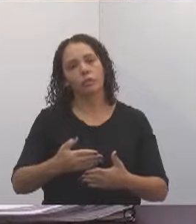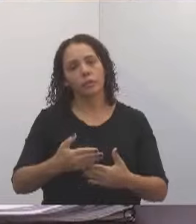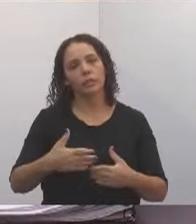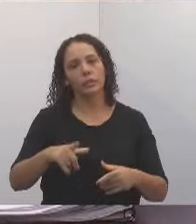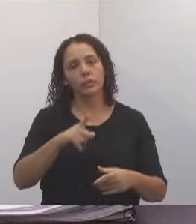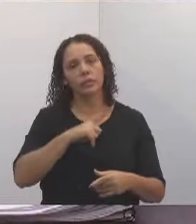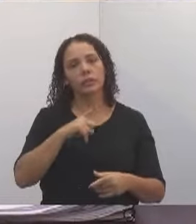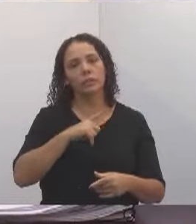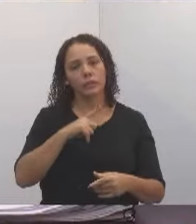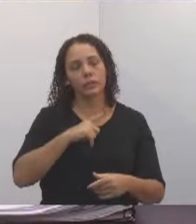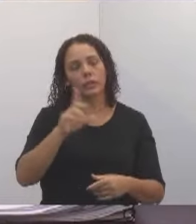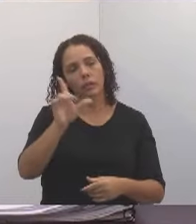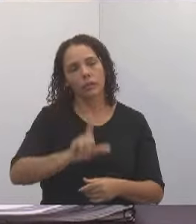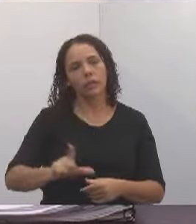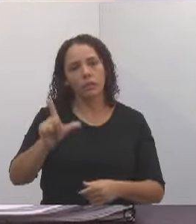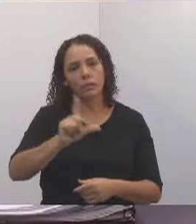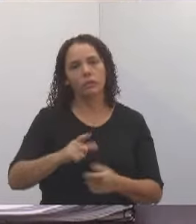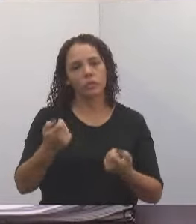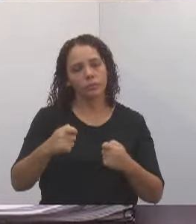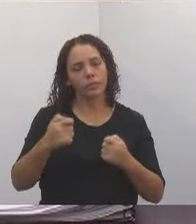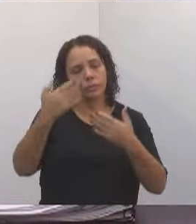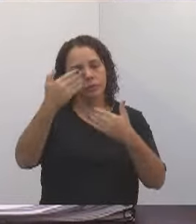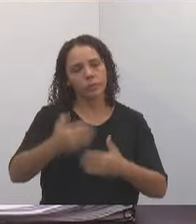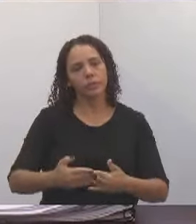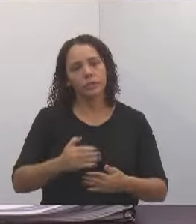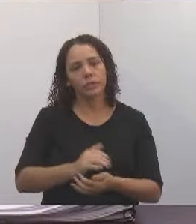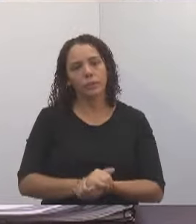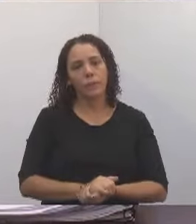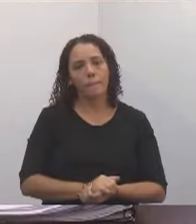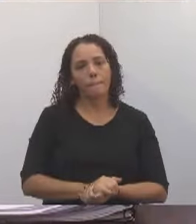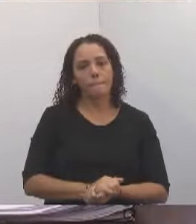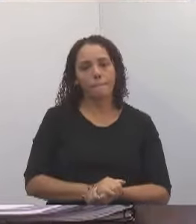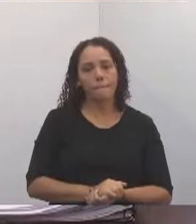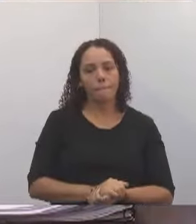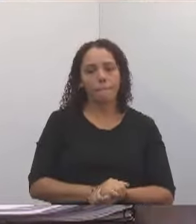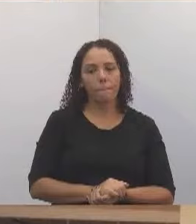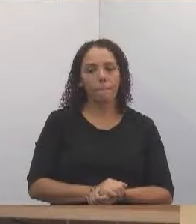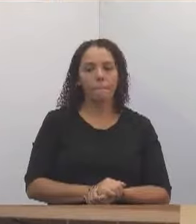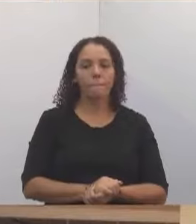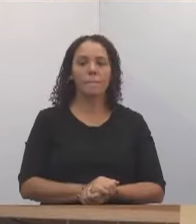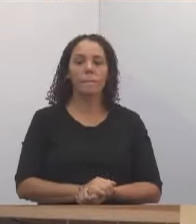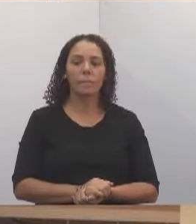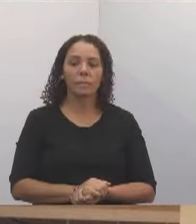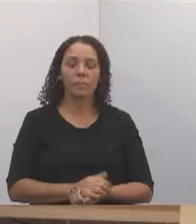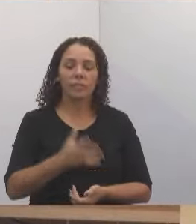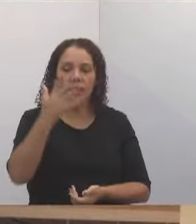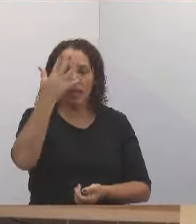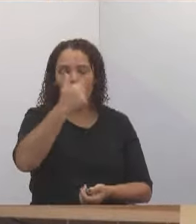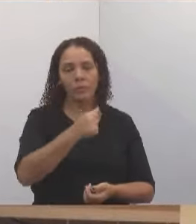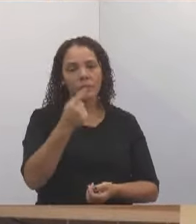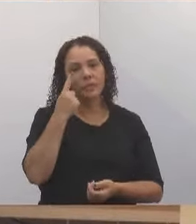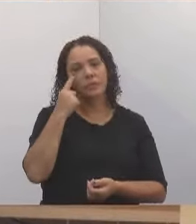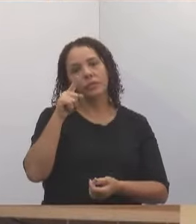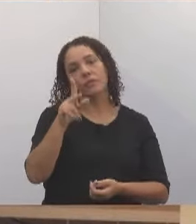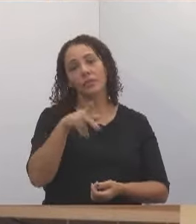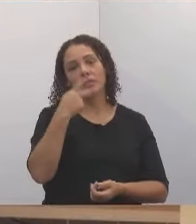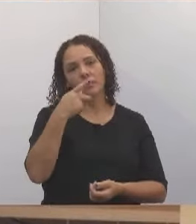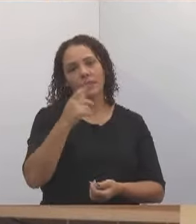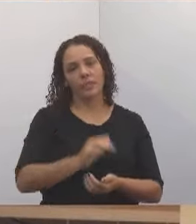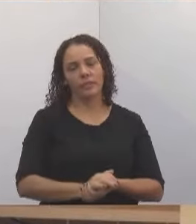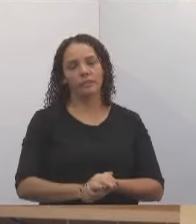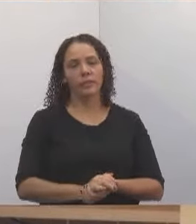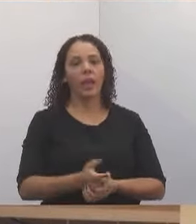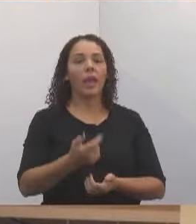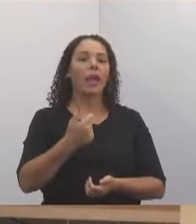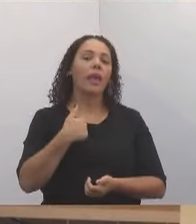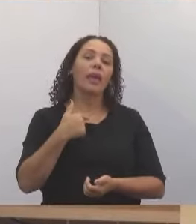precisa comprovar essa prática, que pode ser por vários meios. É bonito você falar, eu sou pedreiro, então o pedreiro fala meio